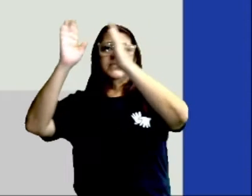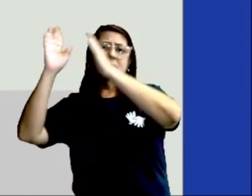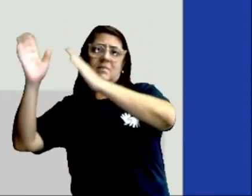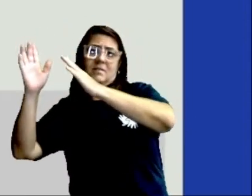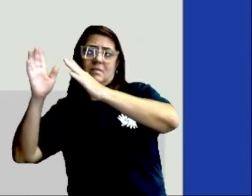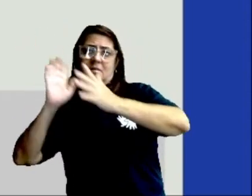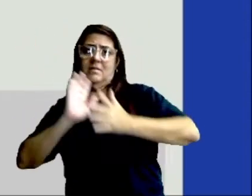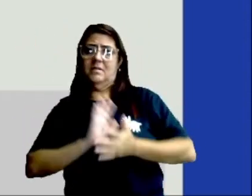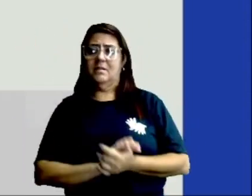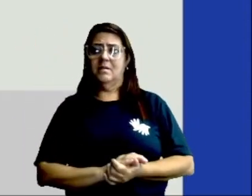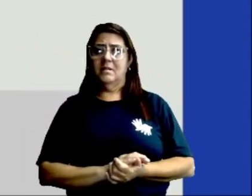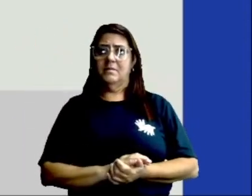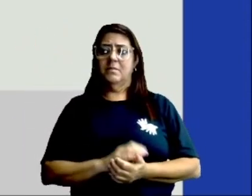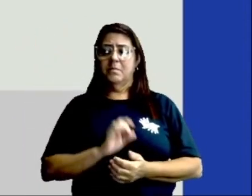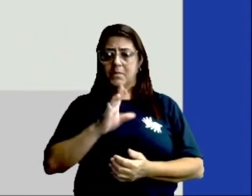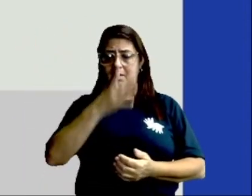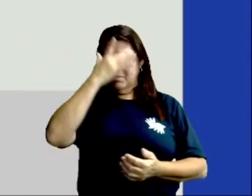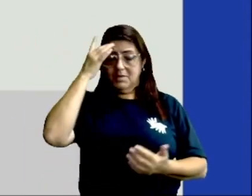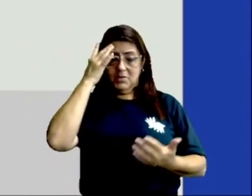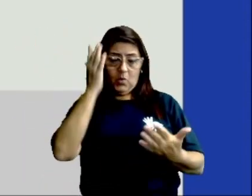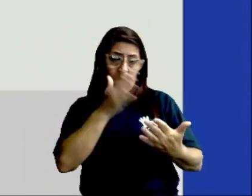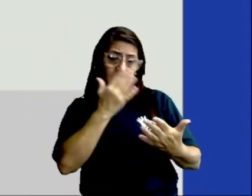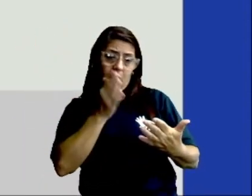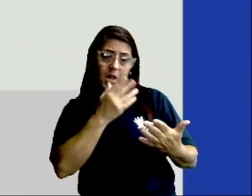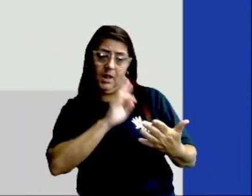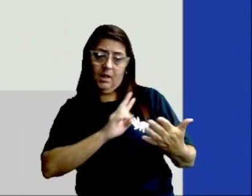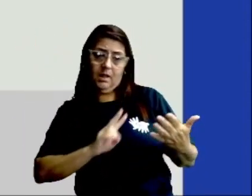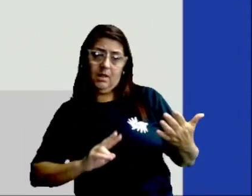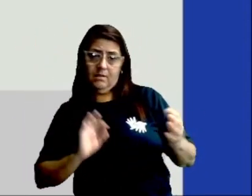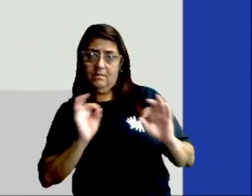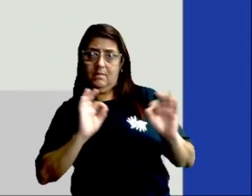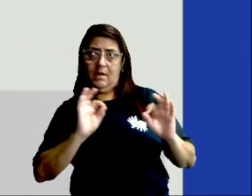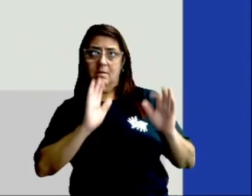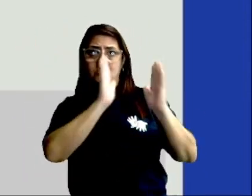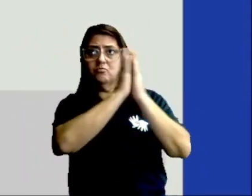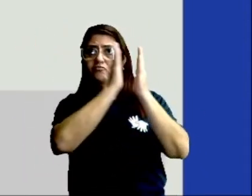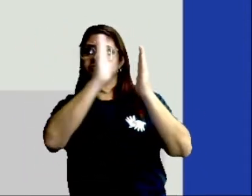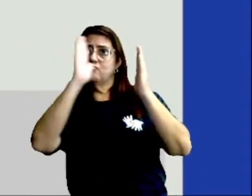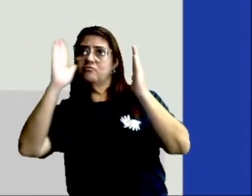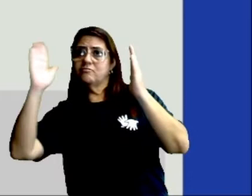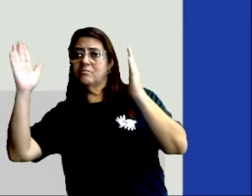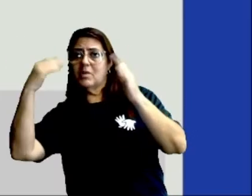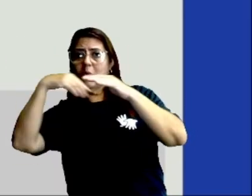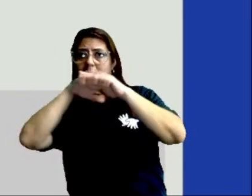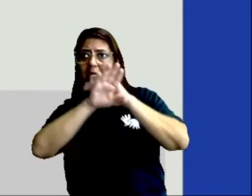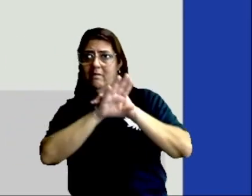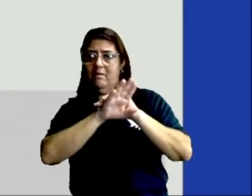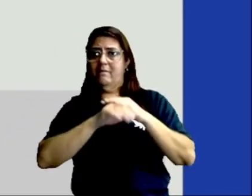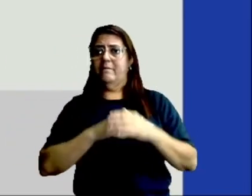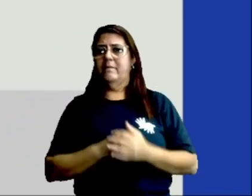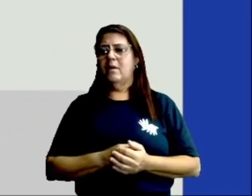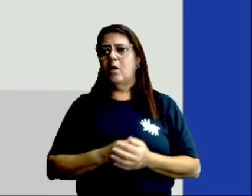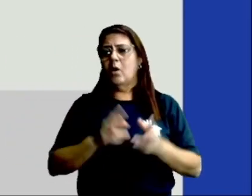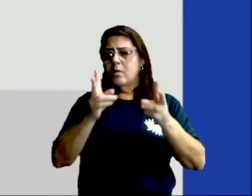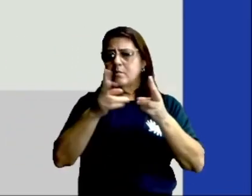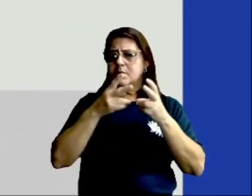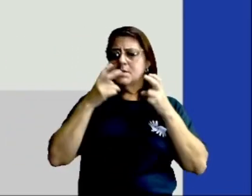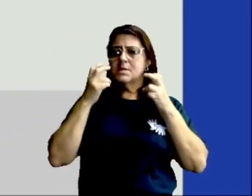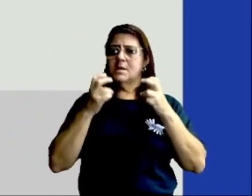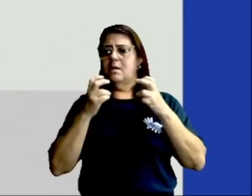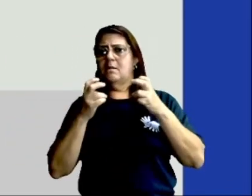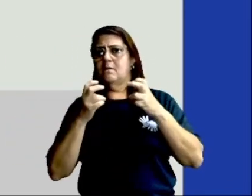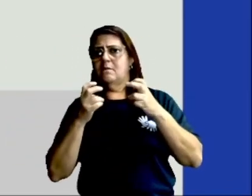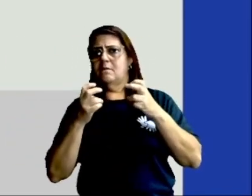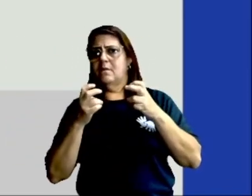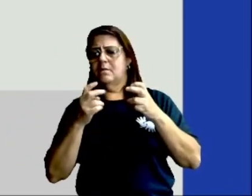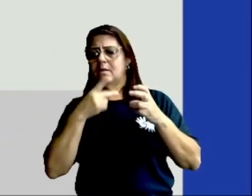assim, a gente percebe, Conto de Fadas e Era Uma Vez são os nomes dos personagens, tá? E a gente percebe que esse narrador aí, ó, que